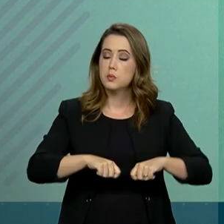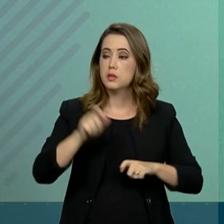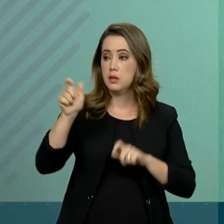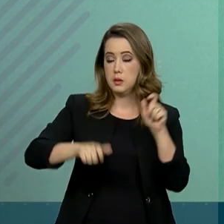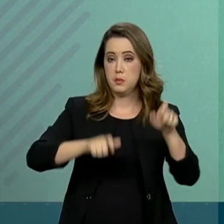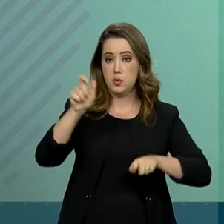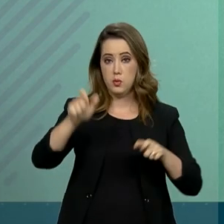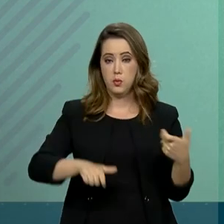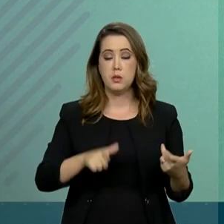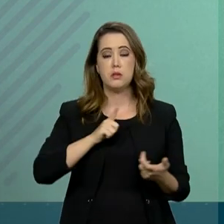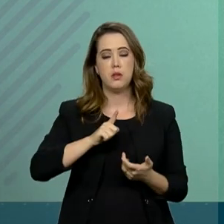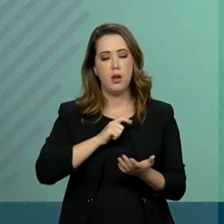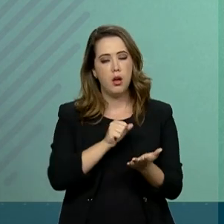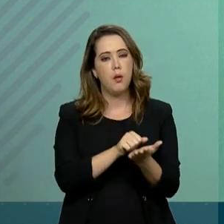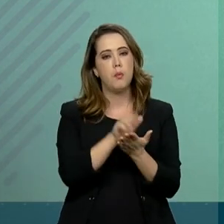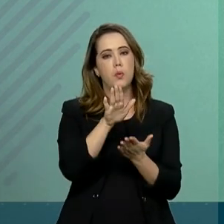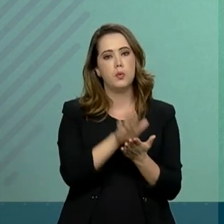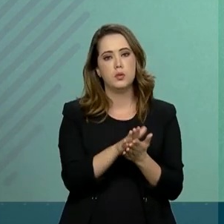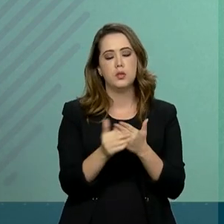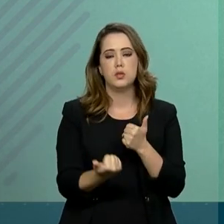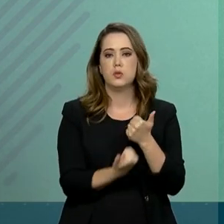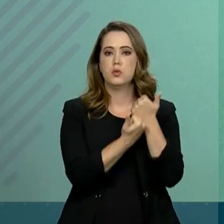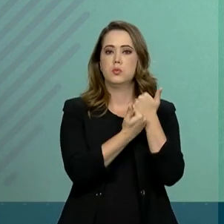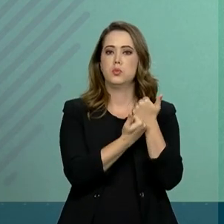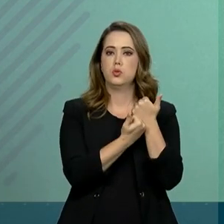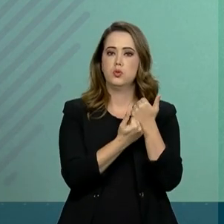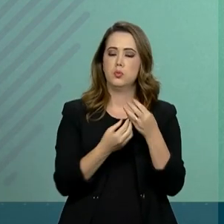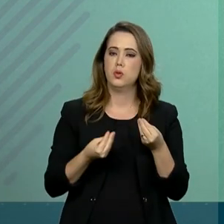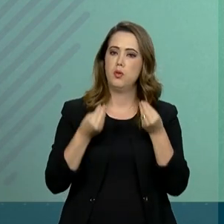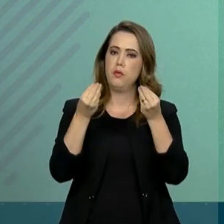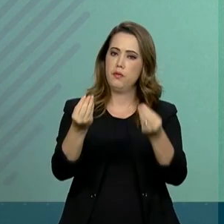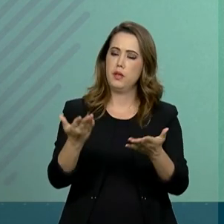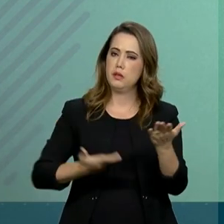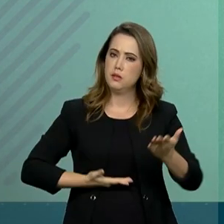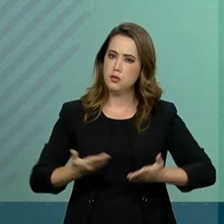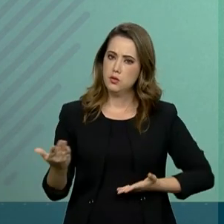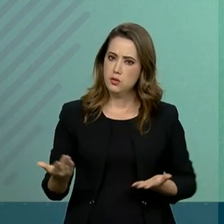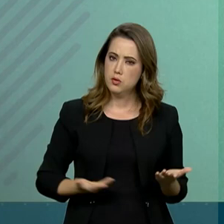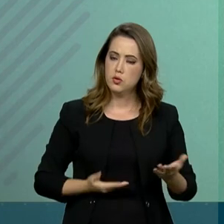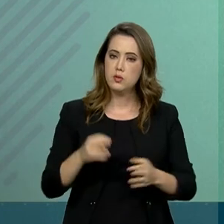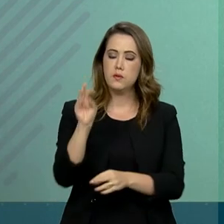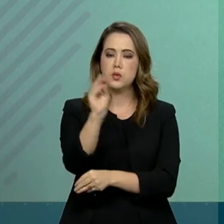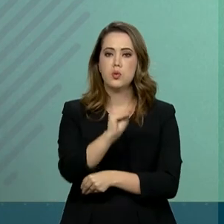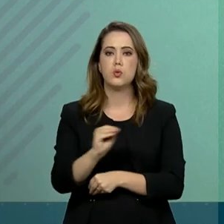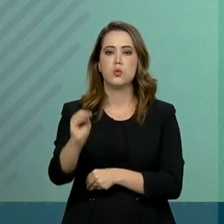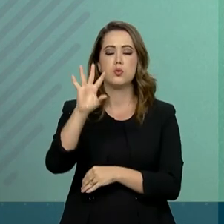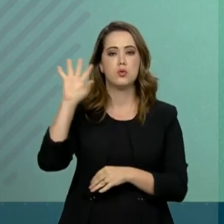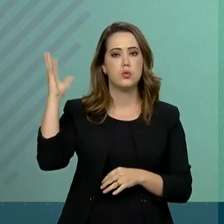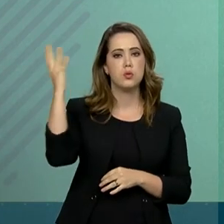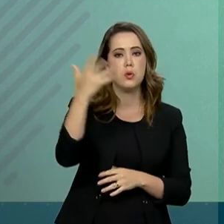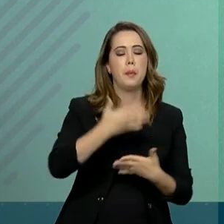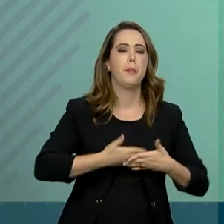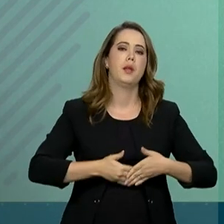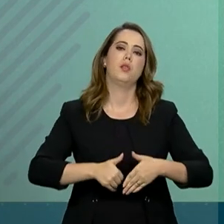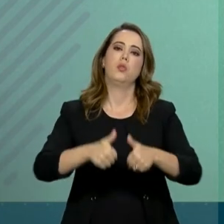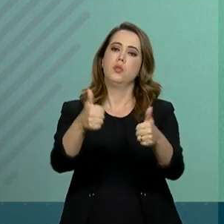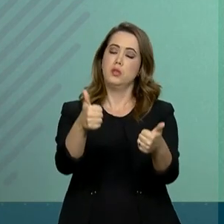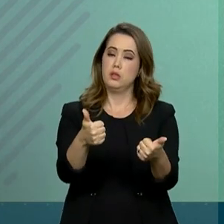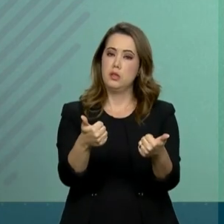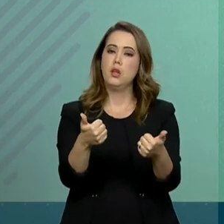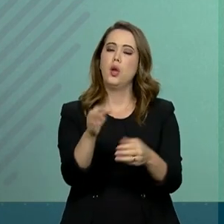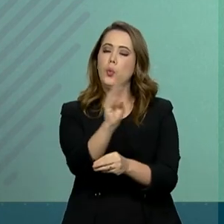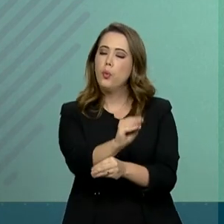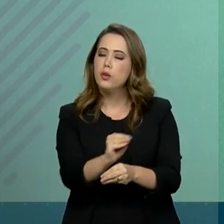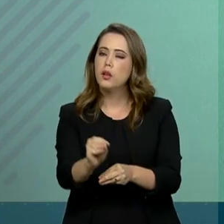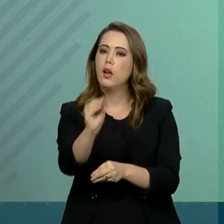terá multa substituída pela prestação de serviços de preservação melhoria e recuperação